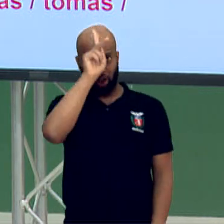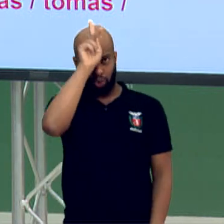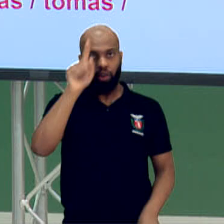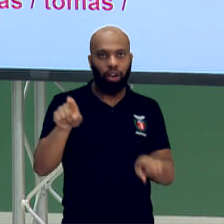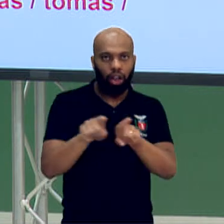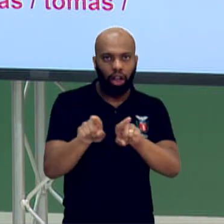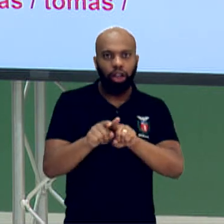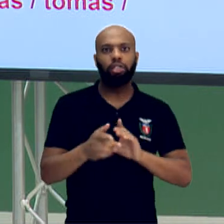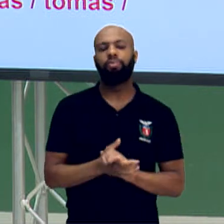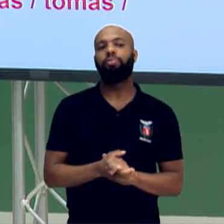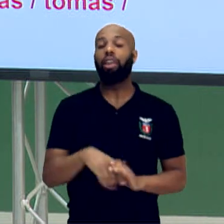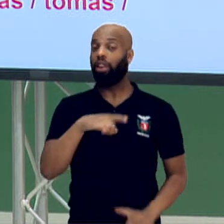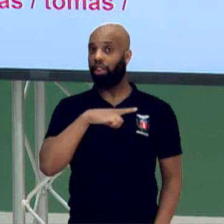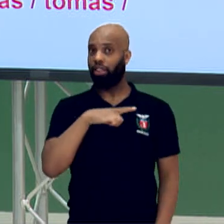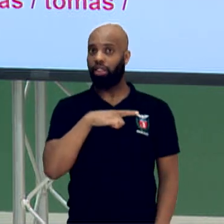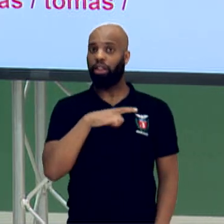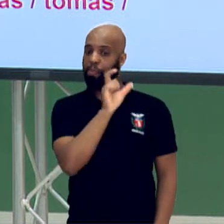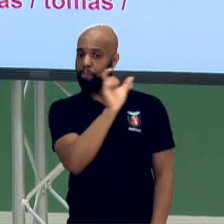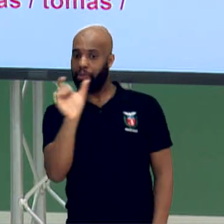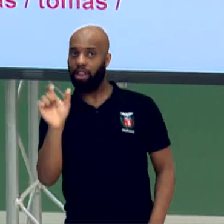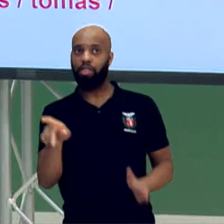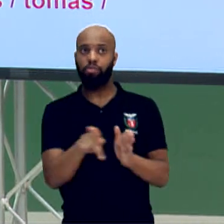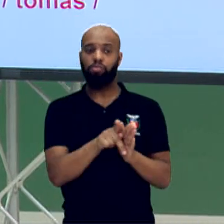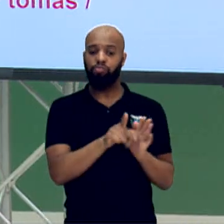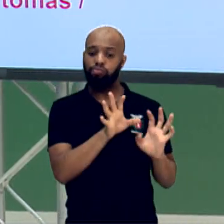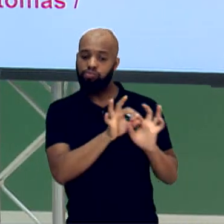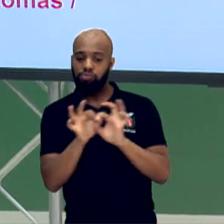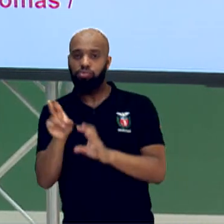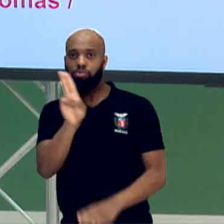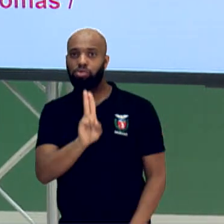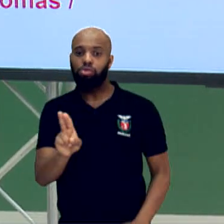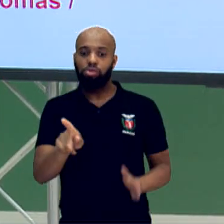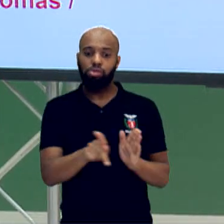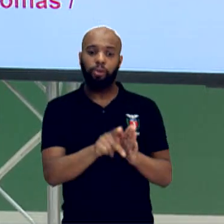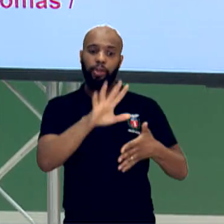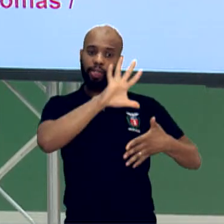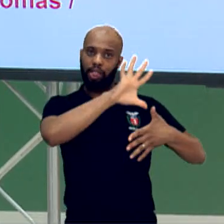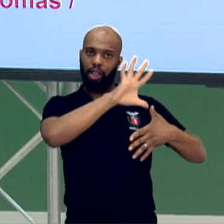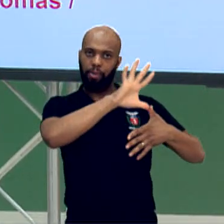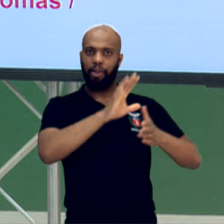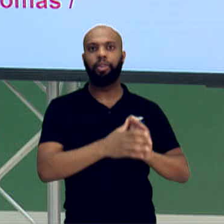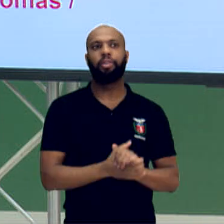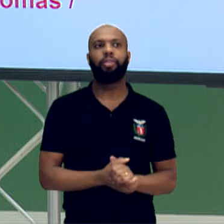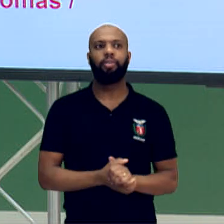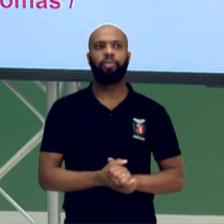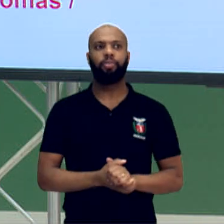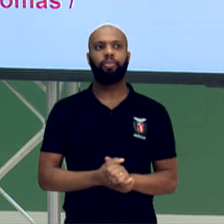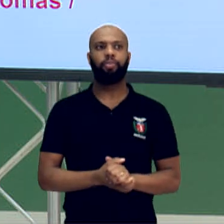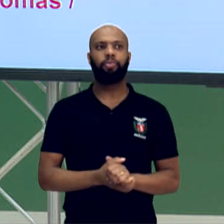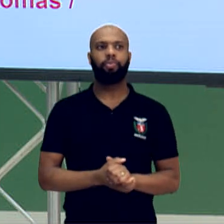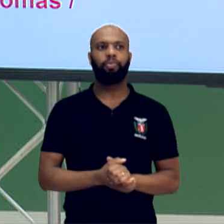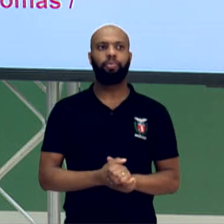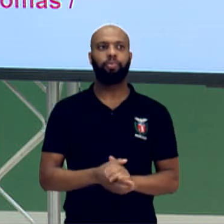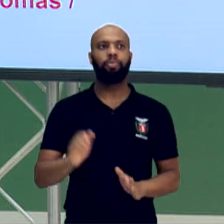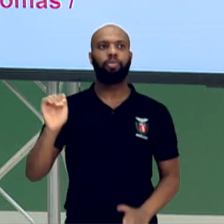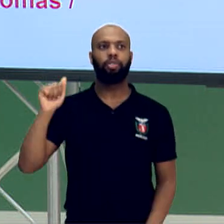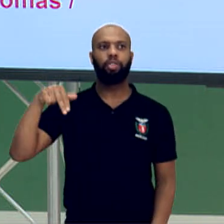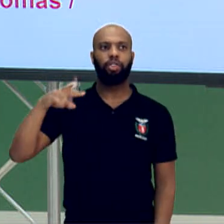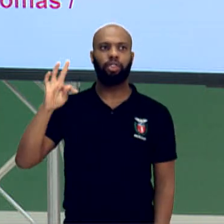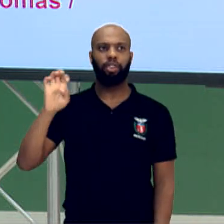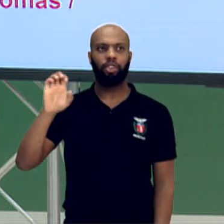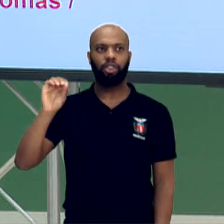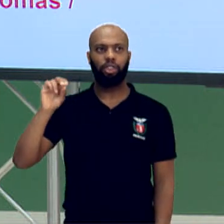ok? Possíveis palavras aqui para o contexto de uso nos países da América. Anteojos,